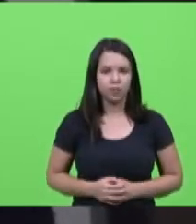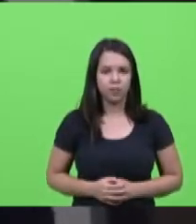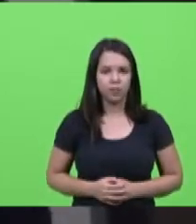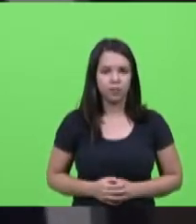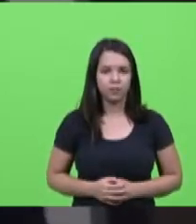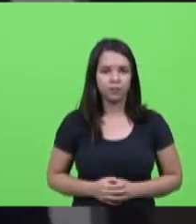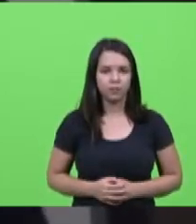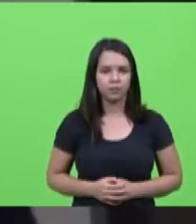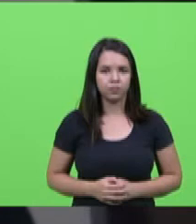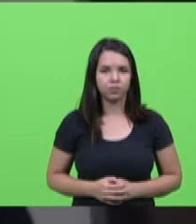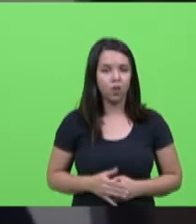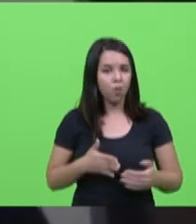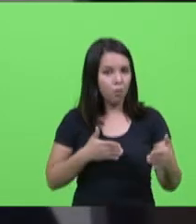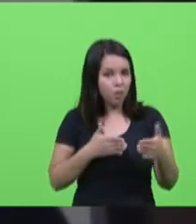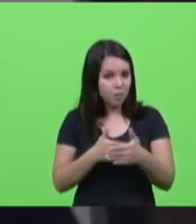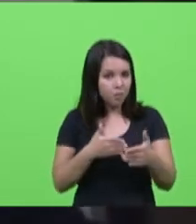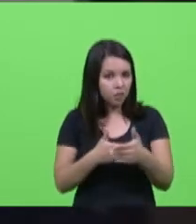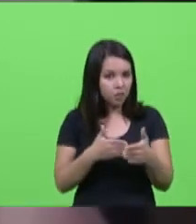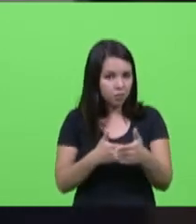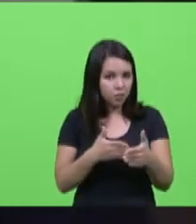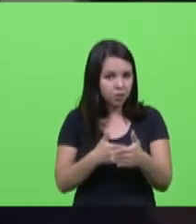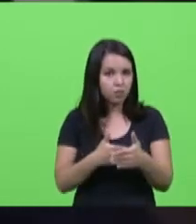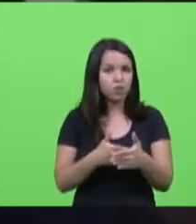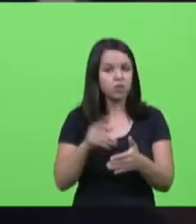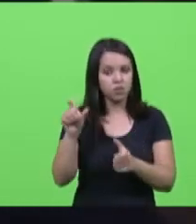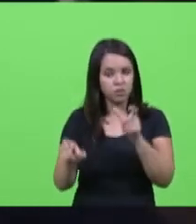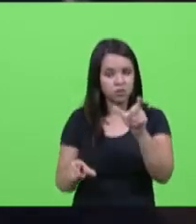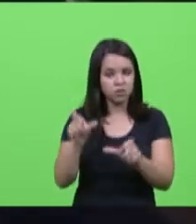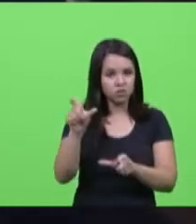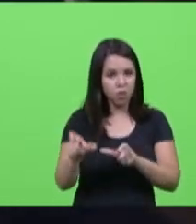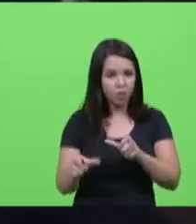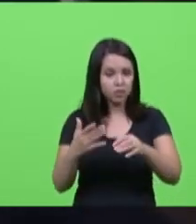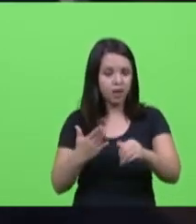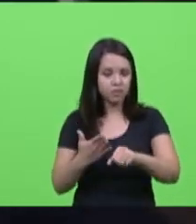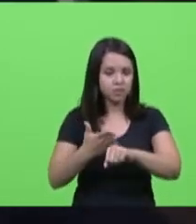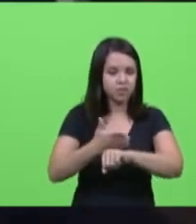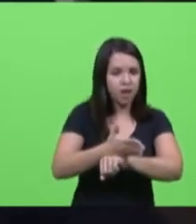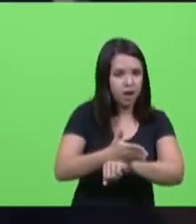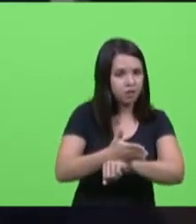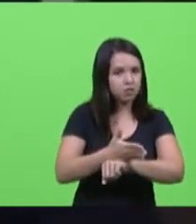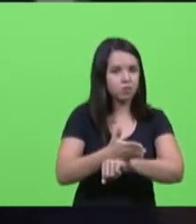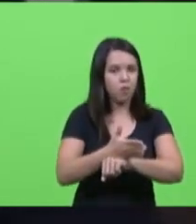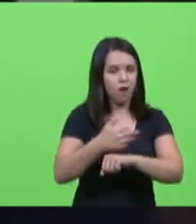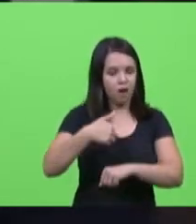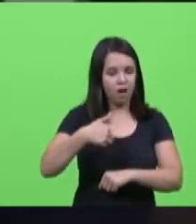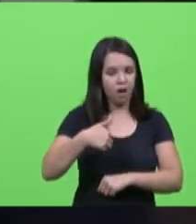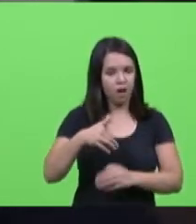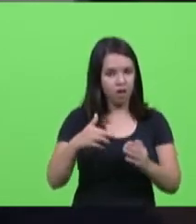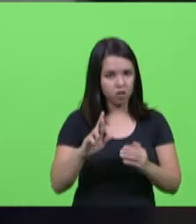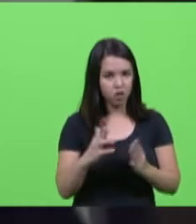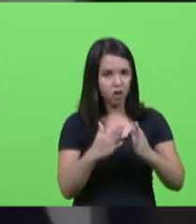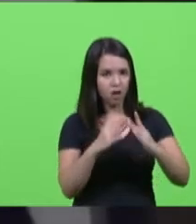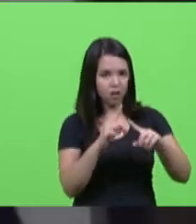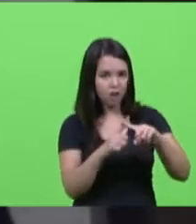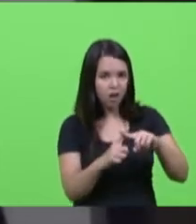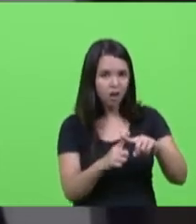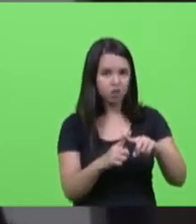O impedimento das pessoas terem acesso à igreja nesse instante não é